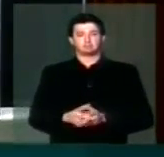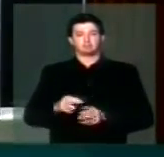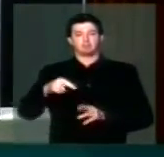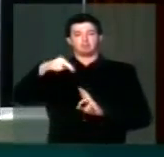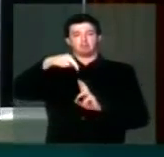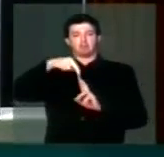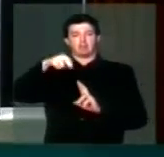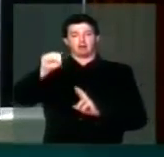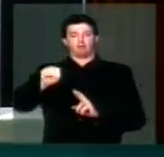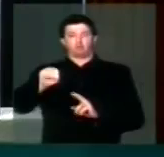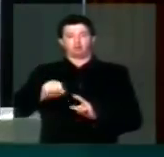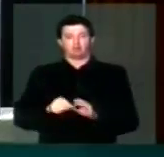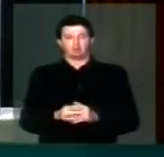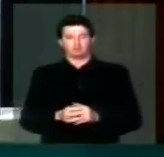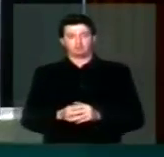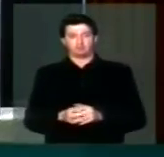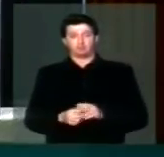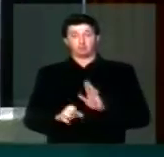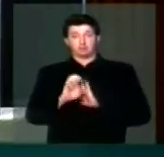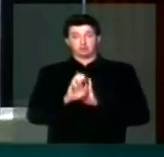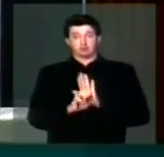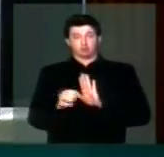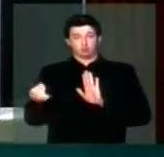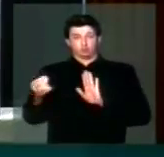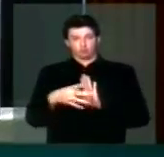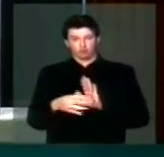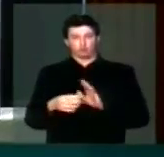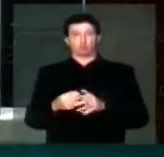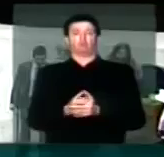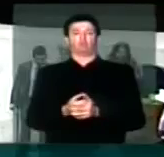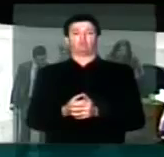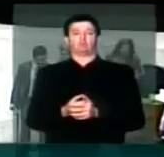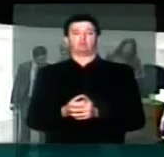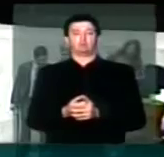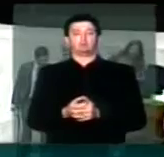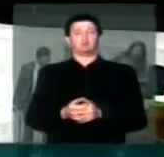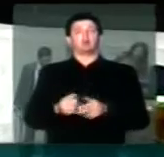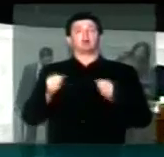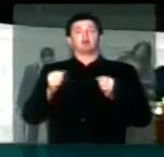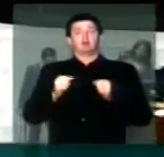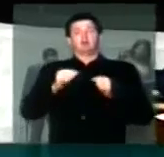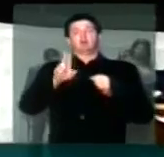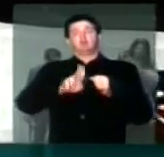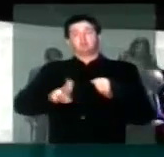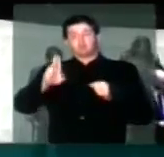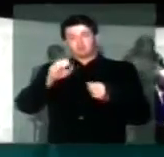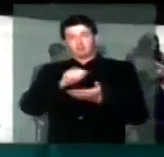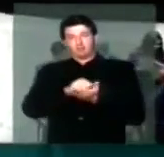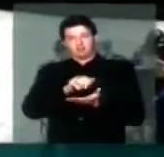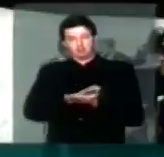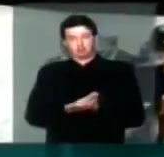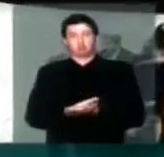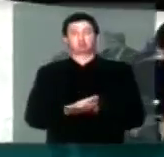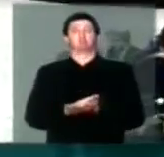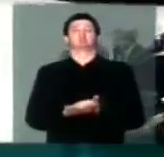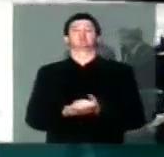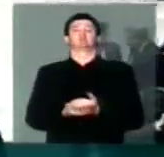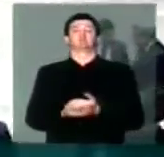Parágrafo 8º. O novo estatuto ou instrumento de incorporação deve ser levado a registro e